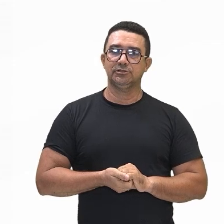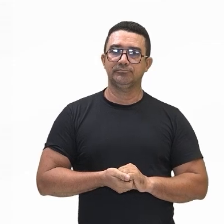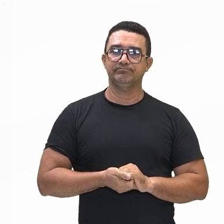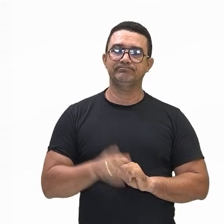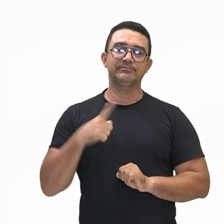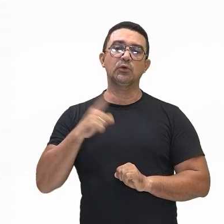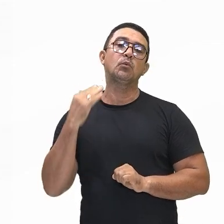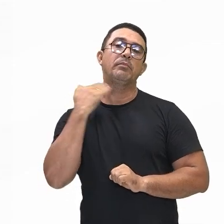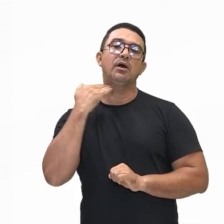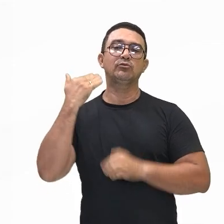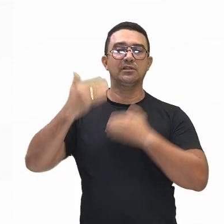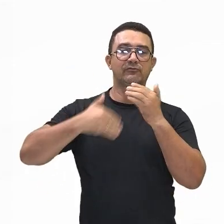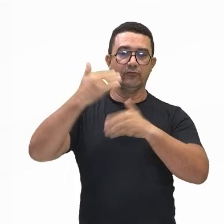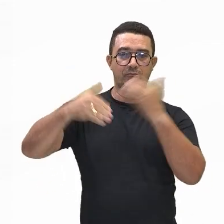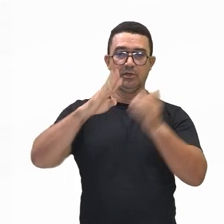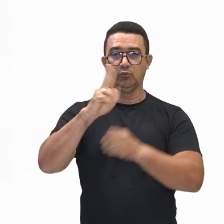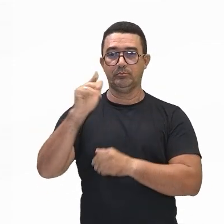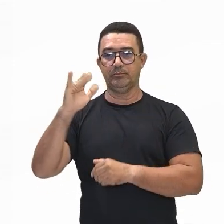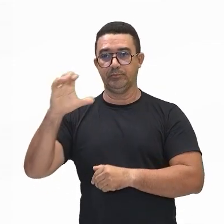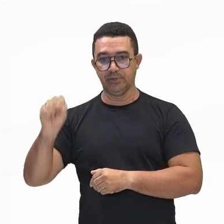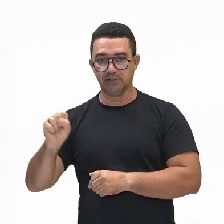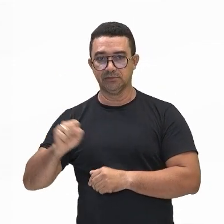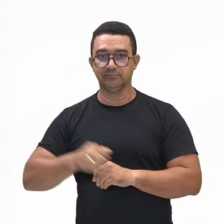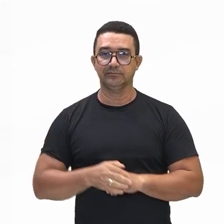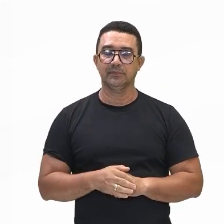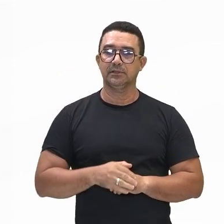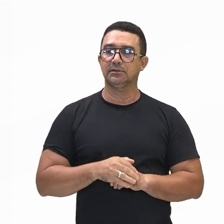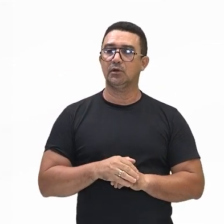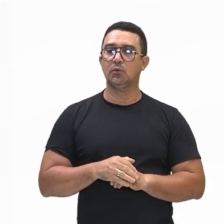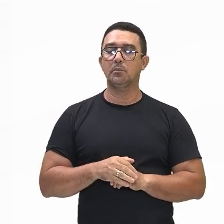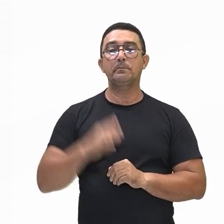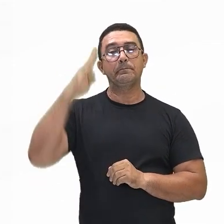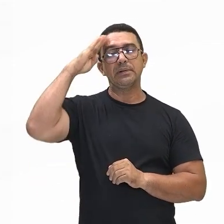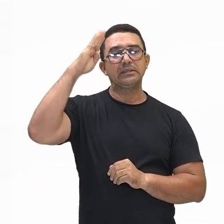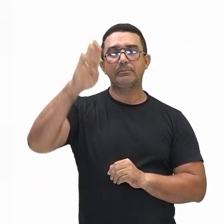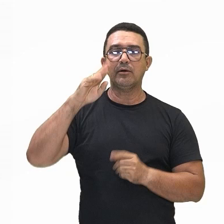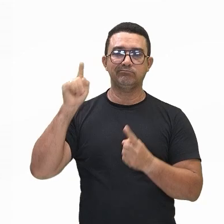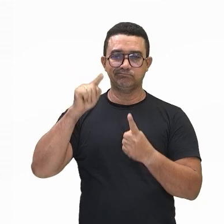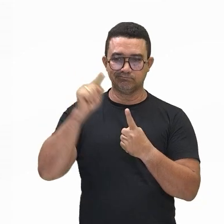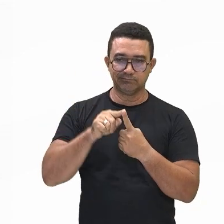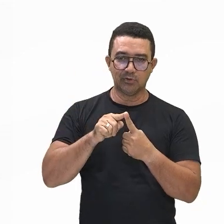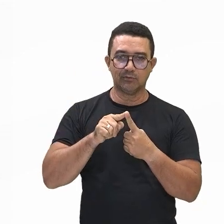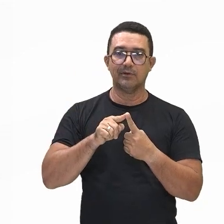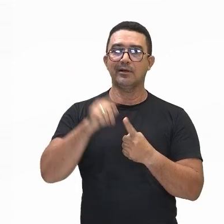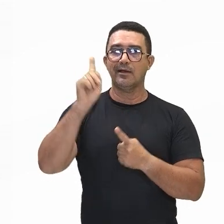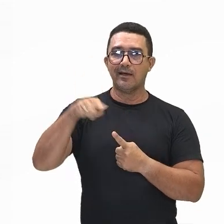de Desenvolvimento do BRICS? Gente, vai ter o principal propósito aí desse banco, vai ser de